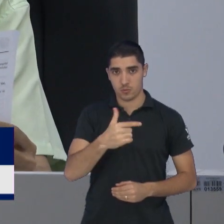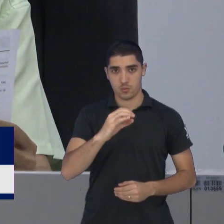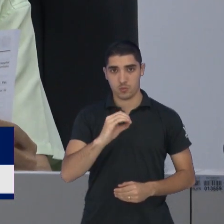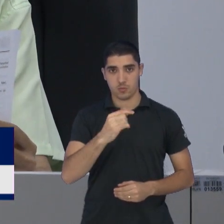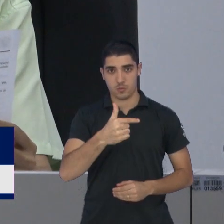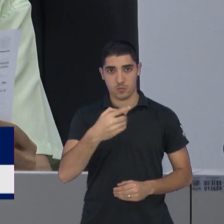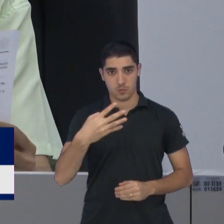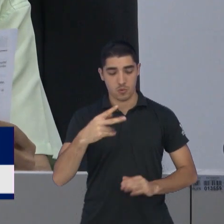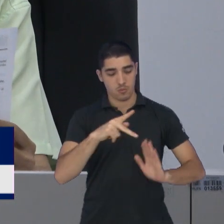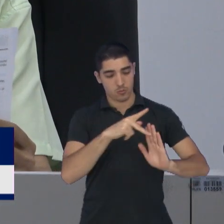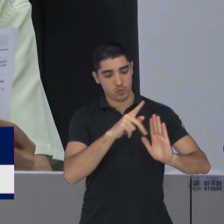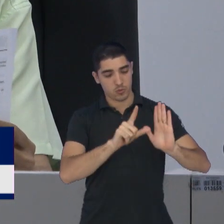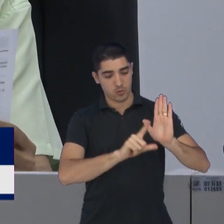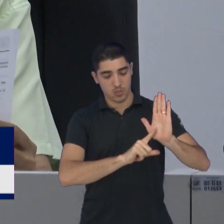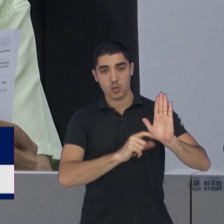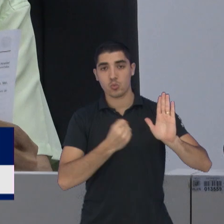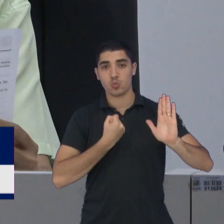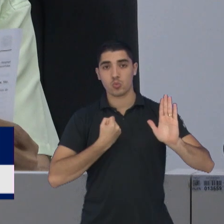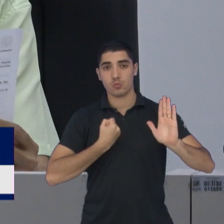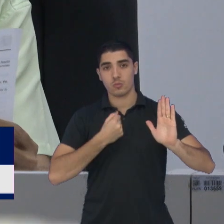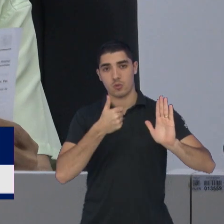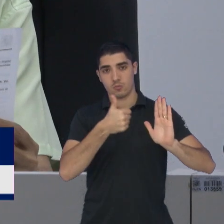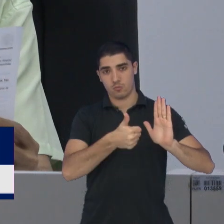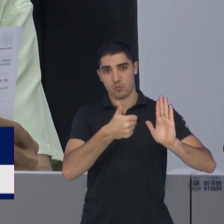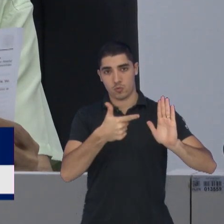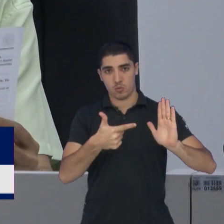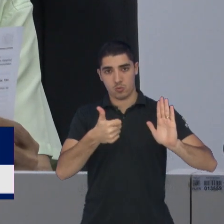4878/2024, projeto de lei número